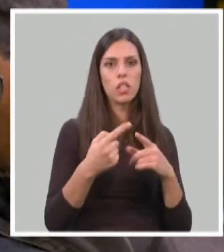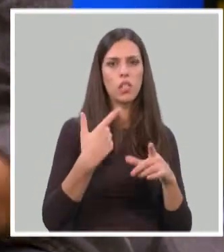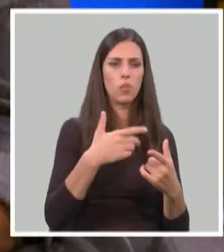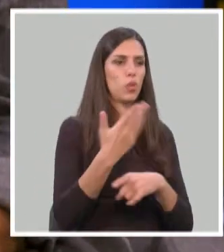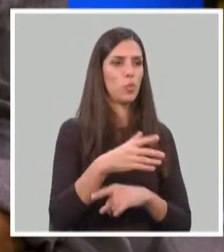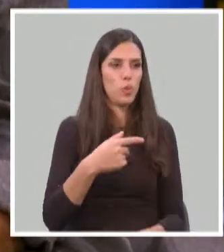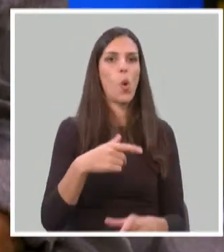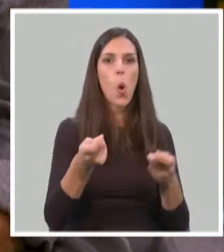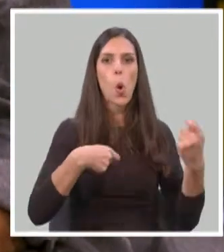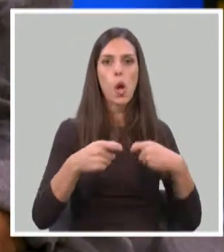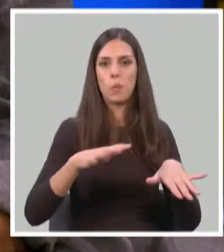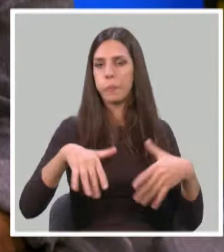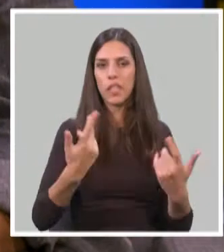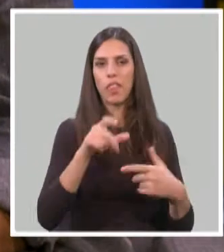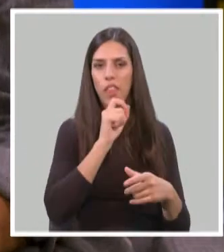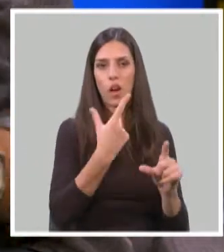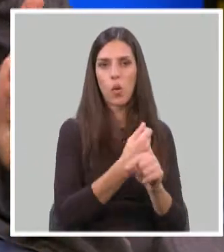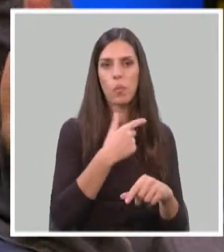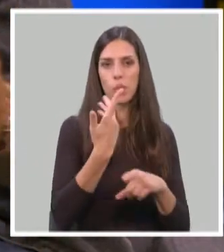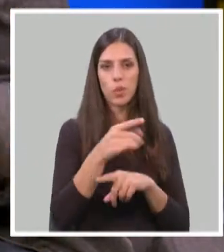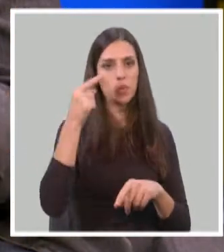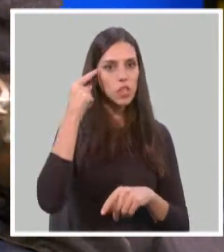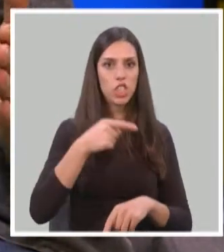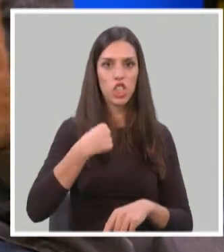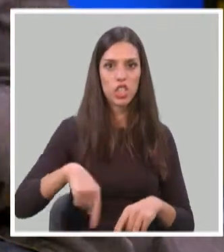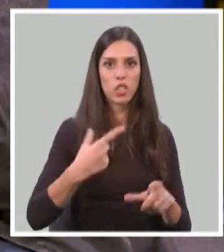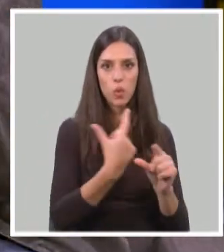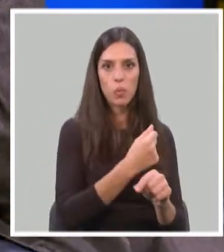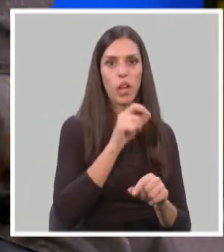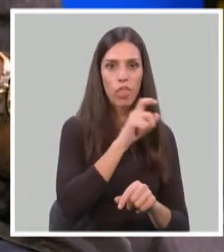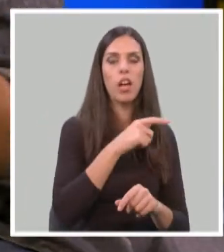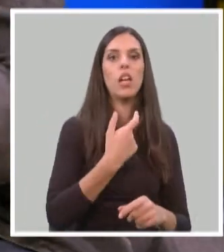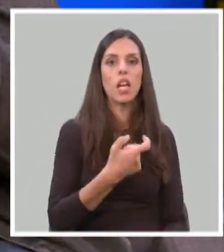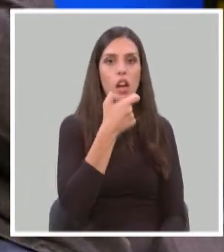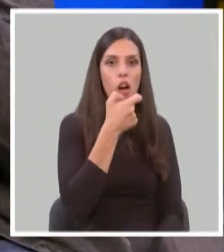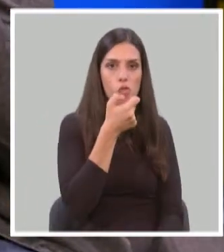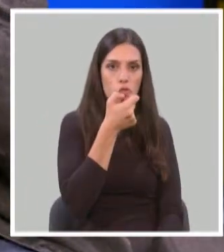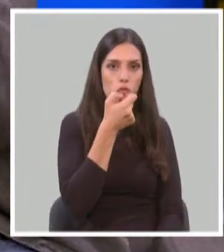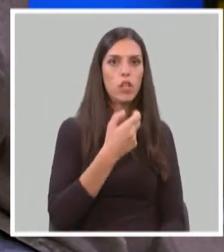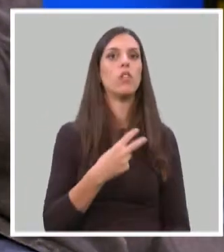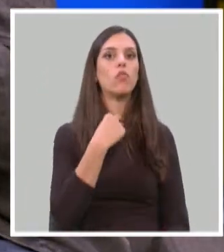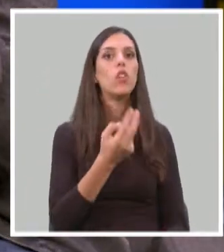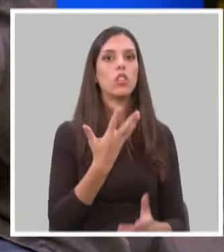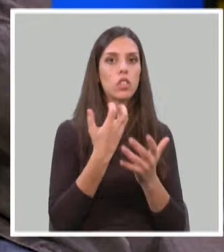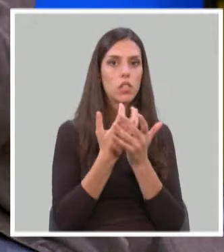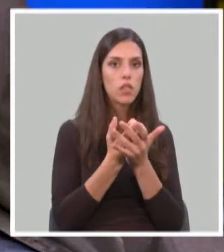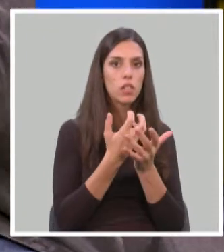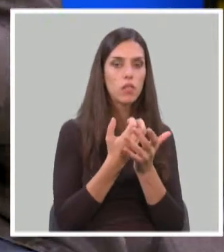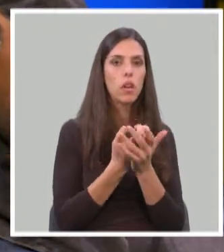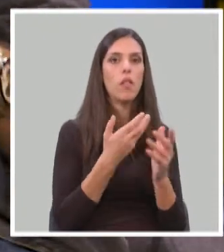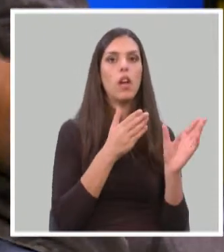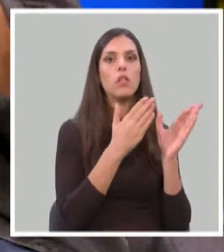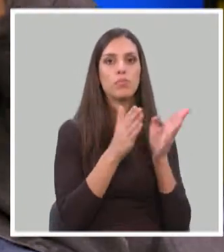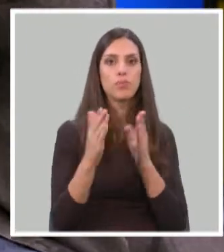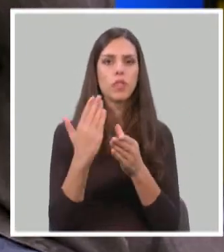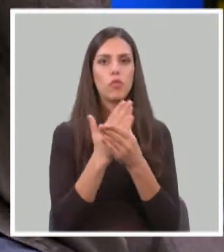até no chinês. E a peça, o monólogo estava estruturado em 9 secções. E então eu gravei com a minha voz cada uma delas, em 9